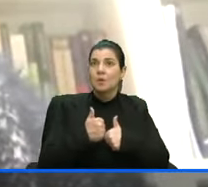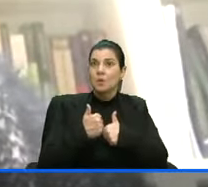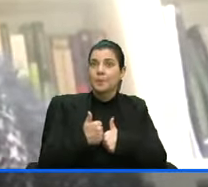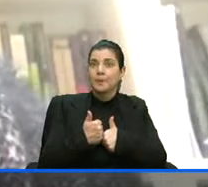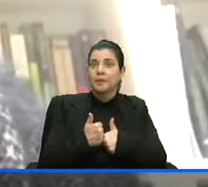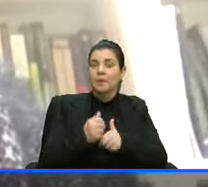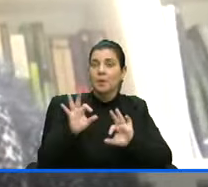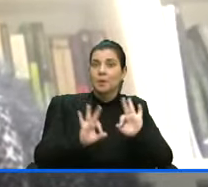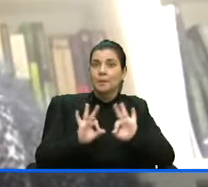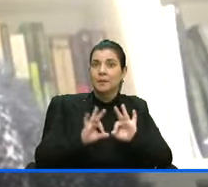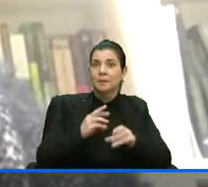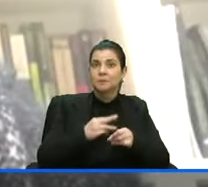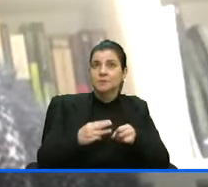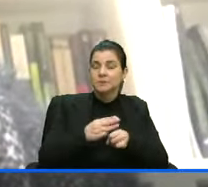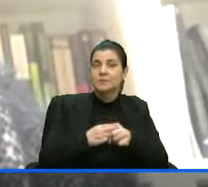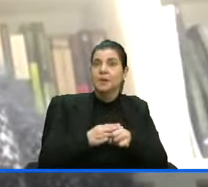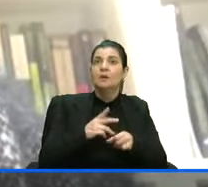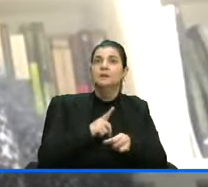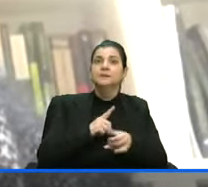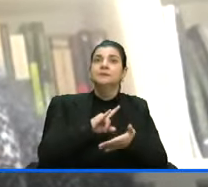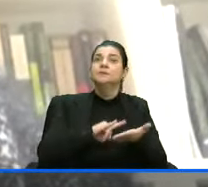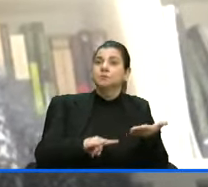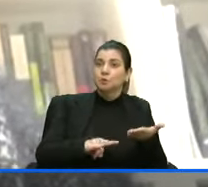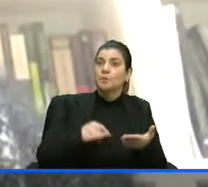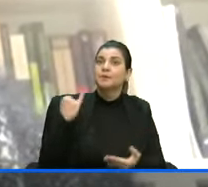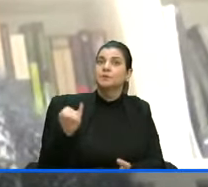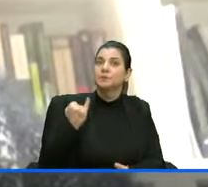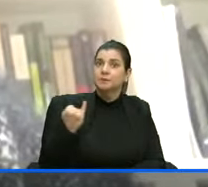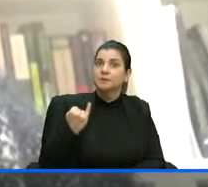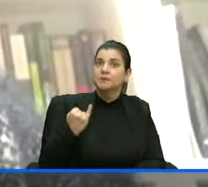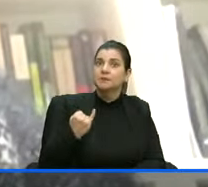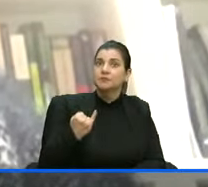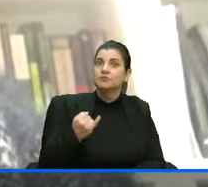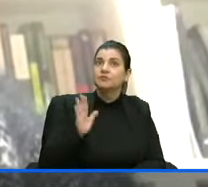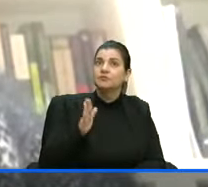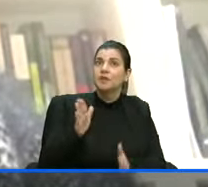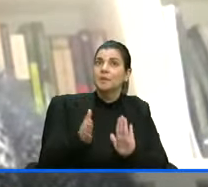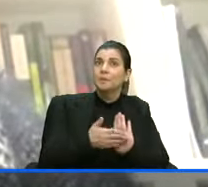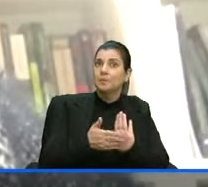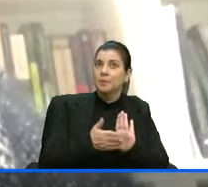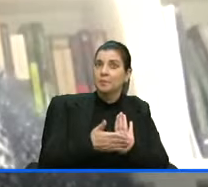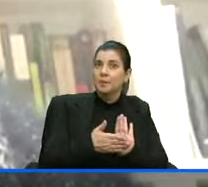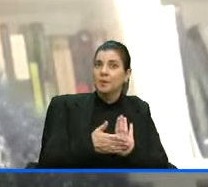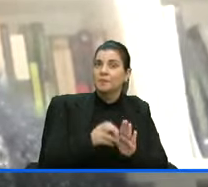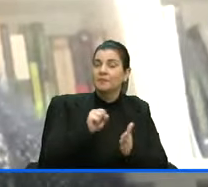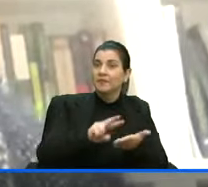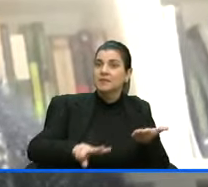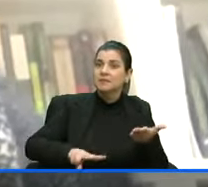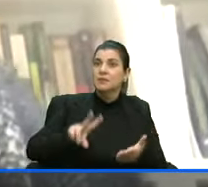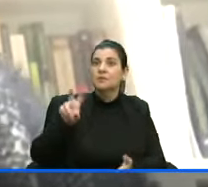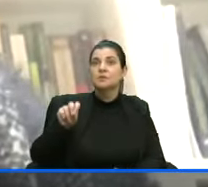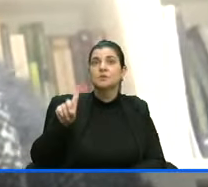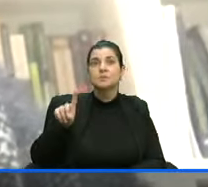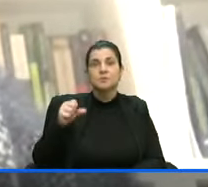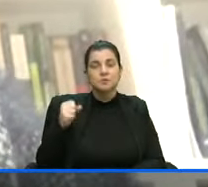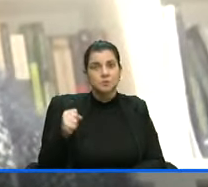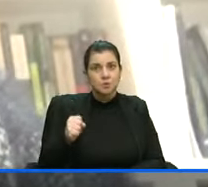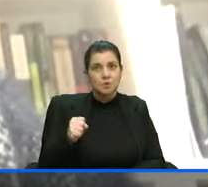super importante, que ele, eu acho que pode ser visibilizado, que já propõe uma avaliação lá em 2018. Então, acho que a gente